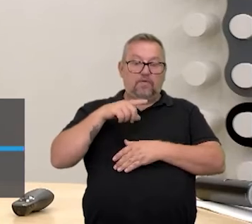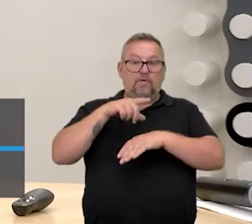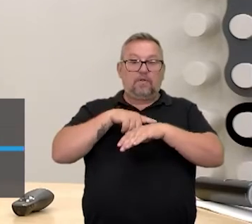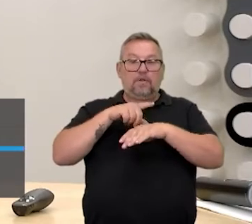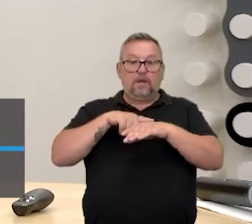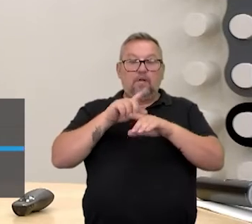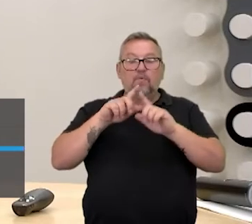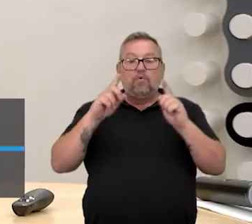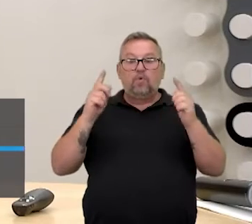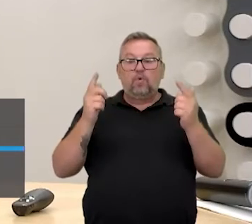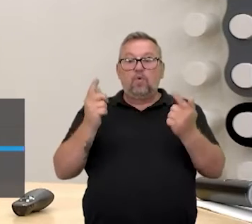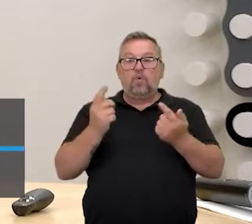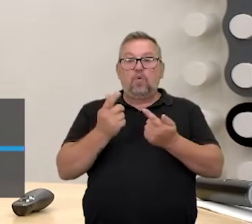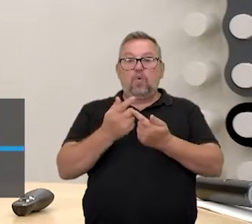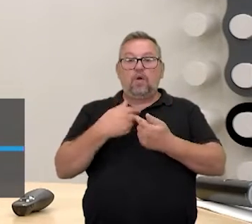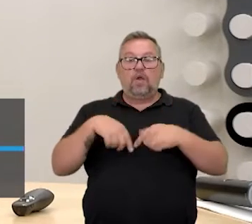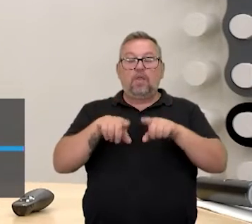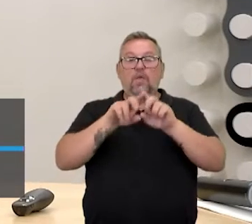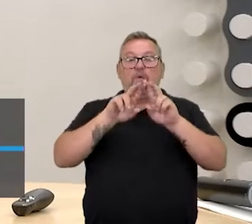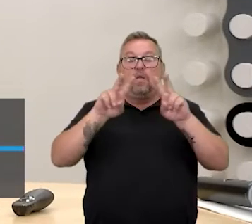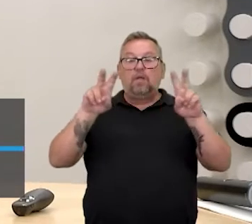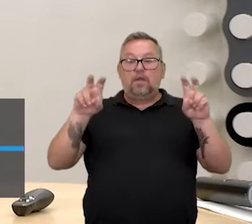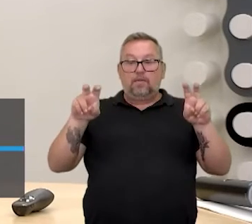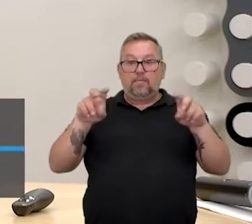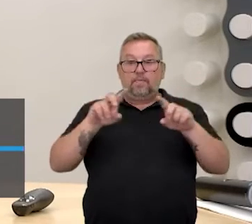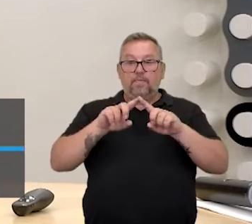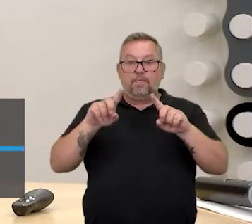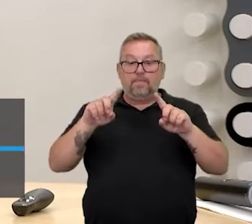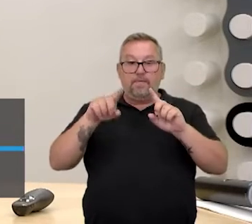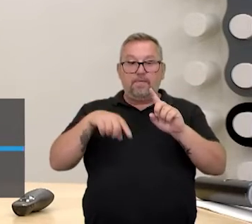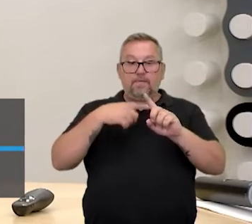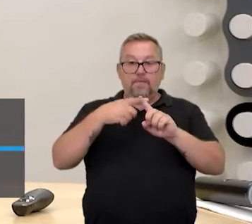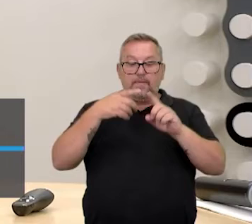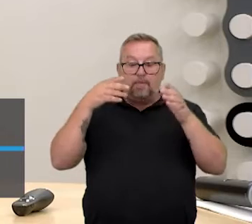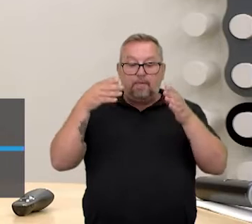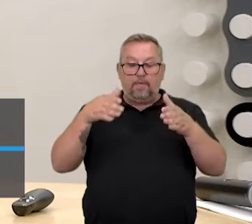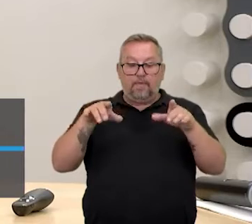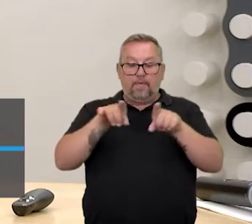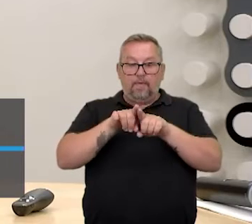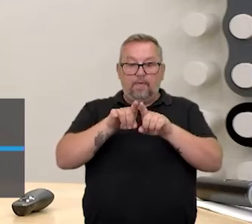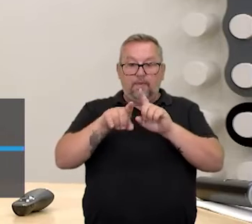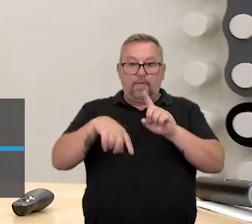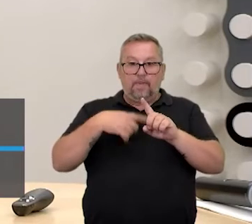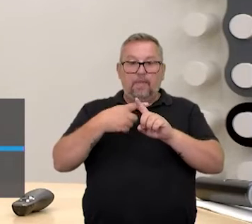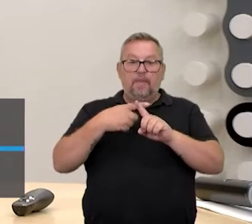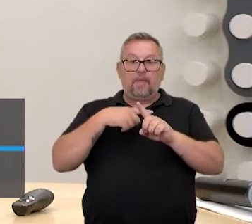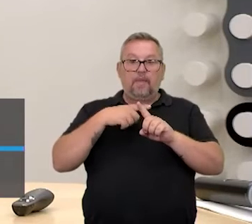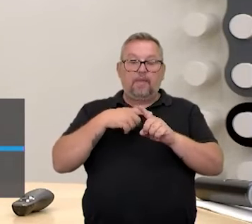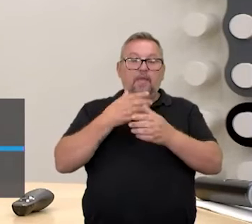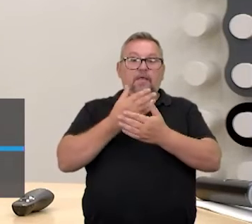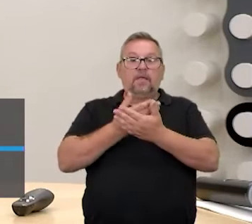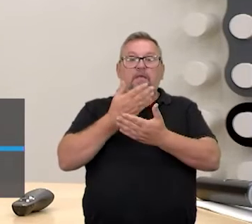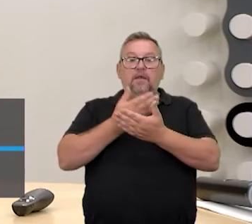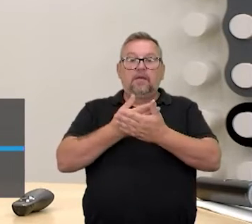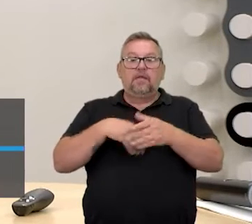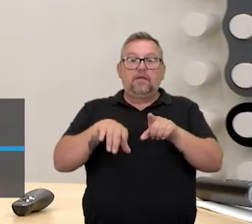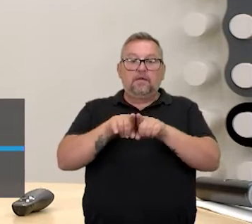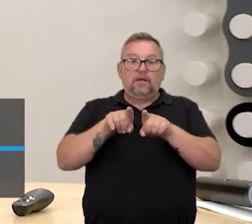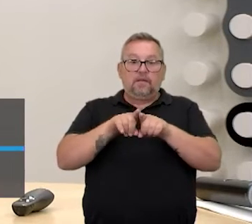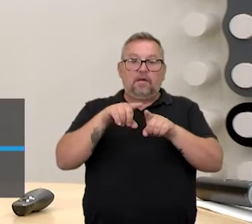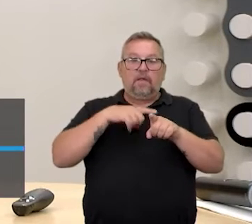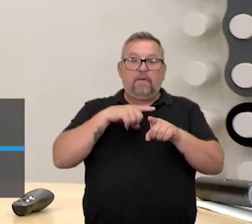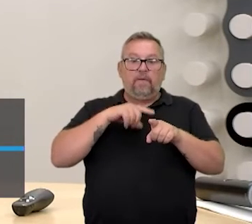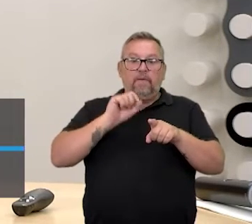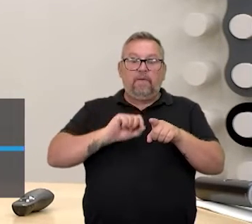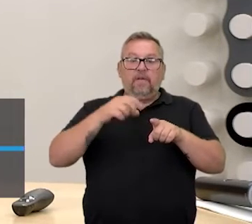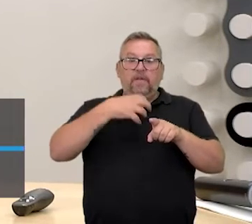geológico, né? Então esse termo aí ele está cada vez mais abrangente, cada vez mais sendo estudados, né? Então,